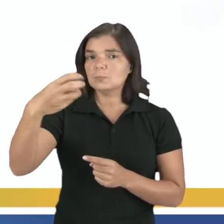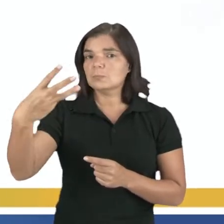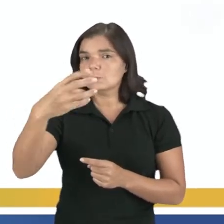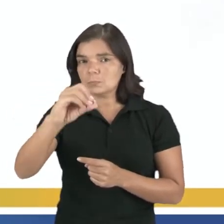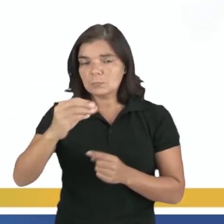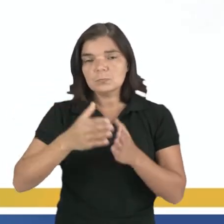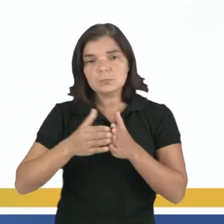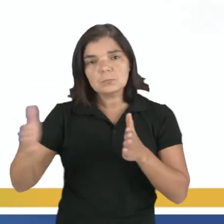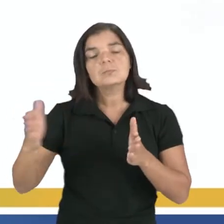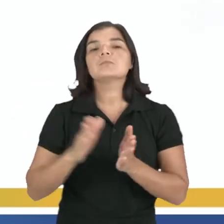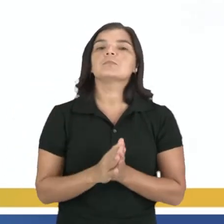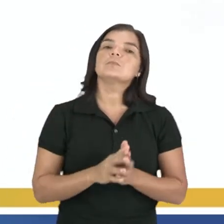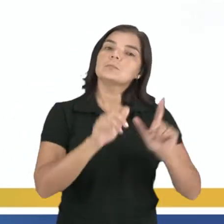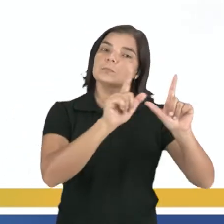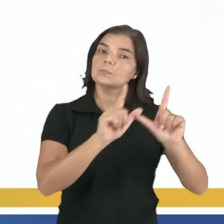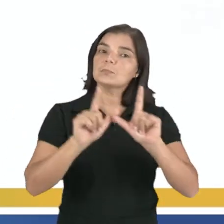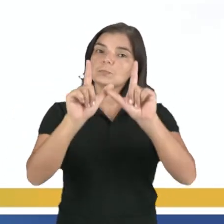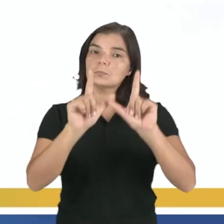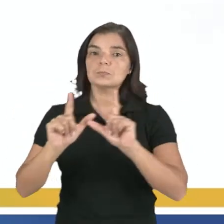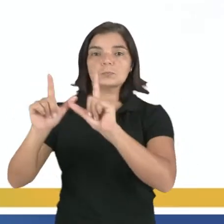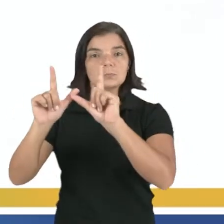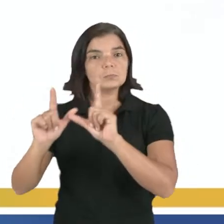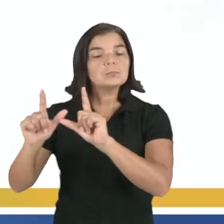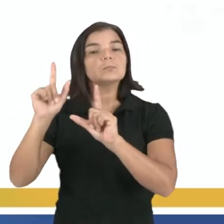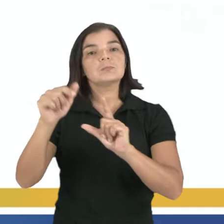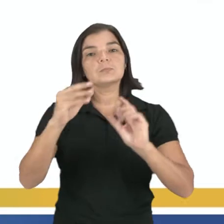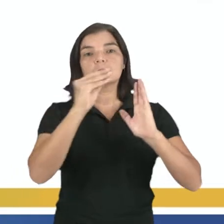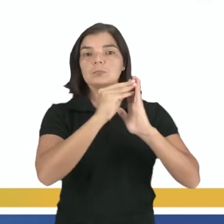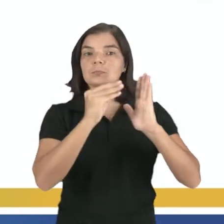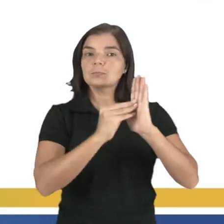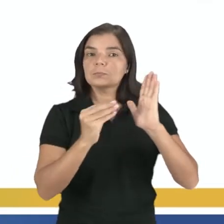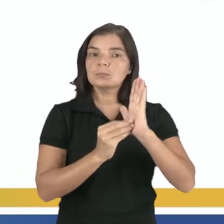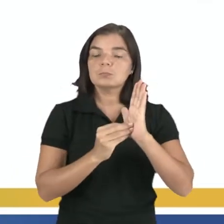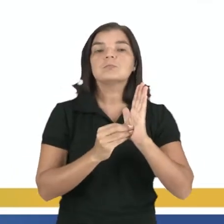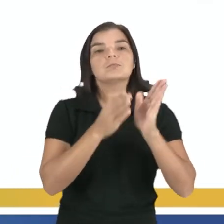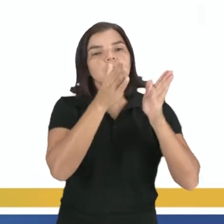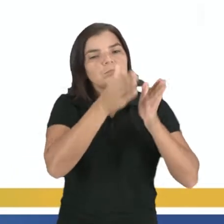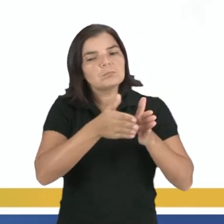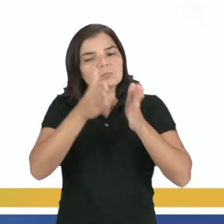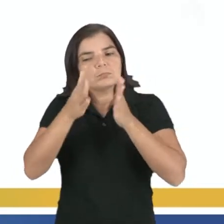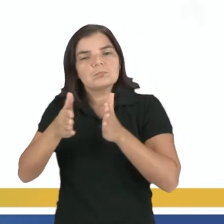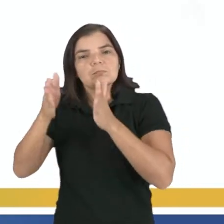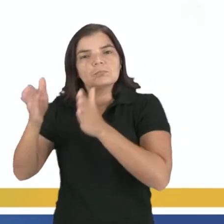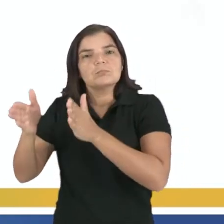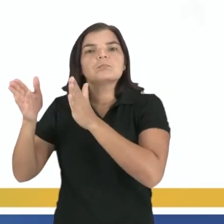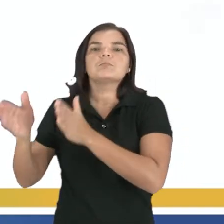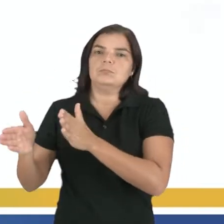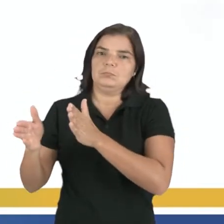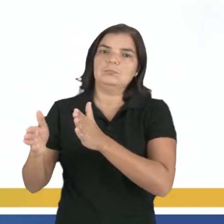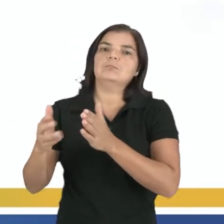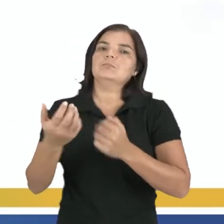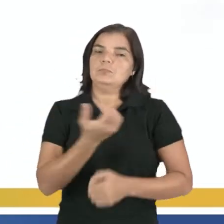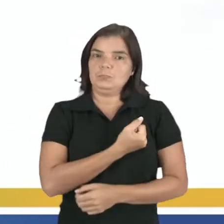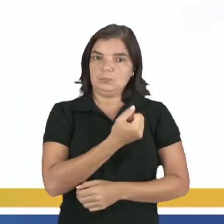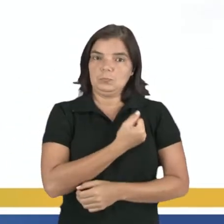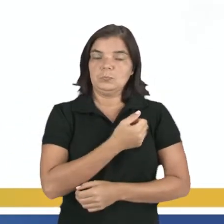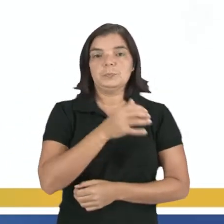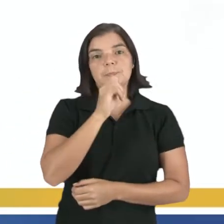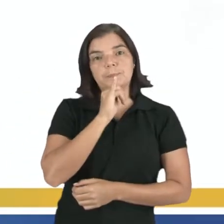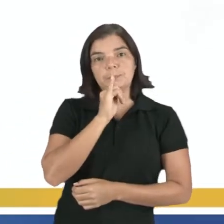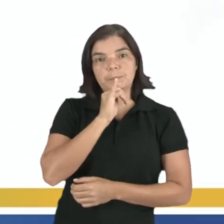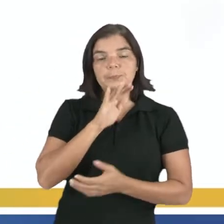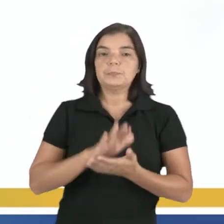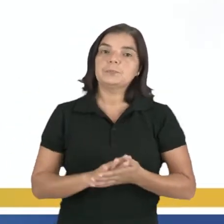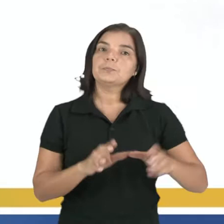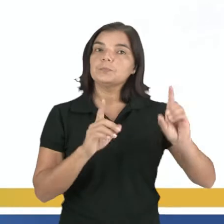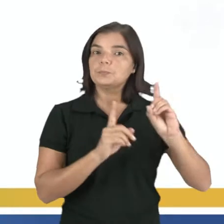diante. Então sequência é isso. É uma listagem de números em que eu coloco uma ordem, eu coloco posição para os elementos. Então, por exemplo, no